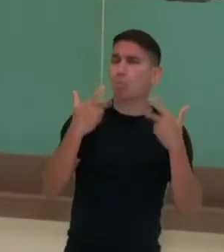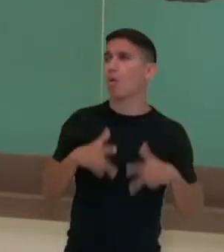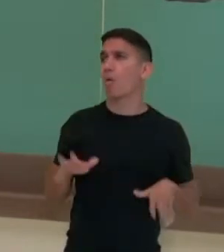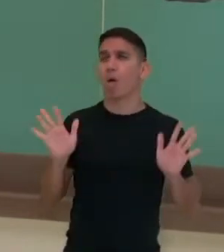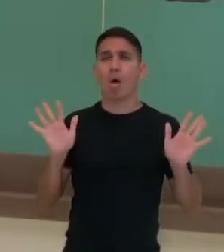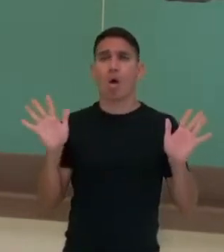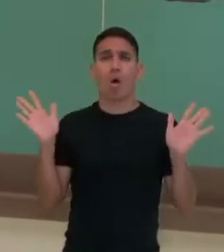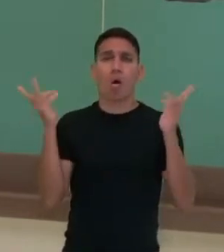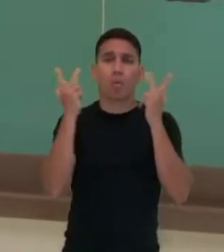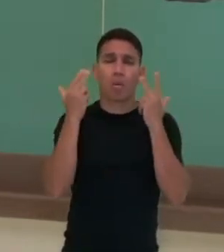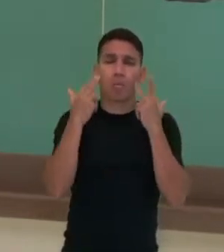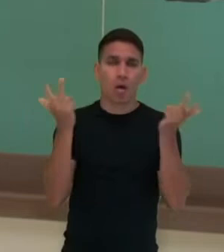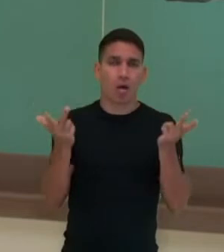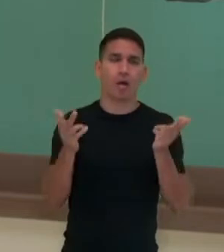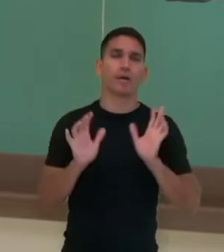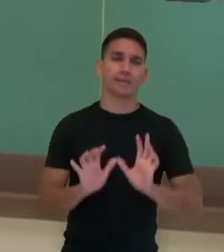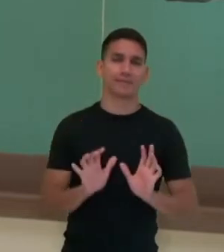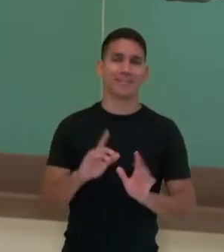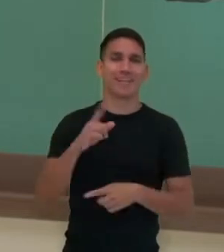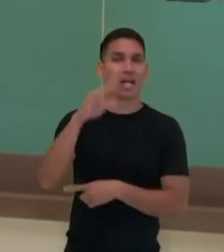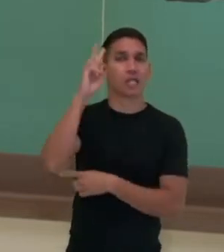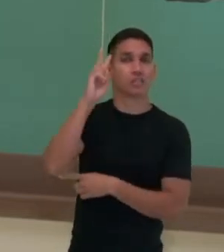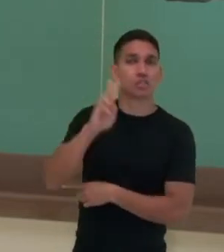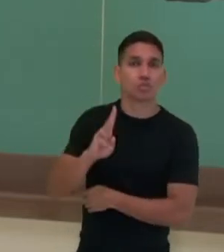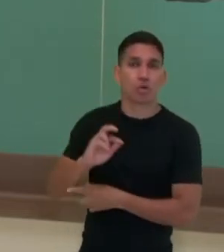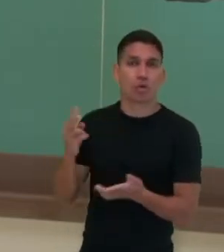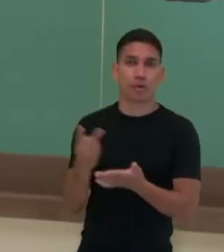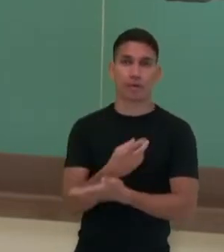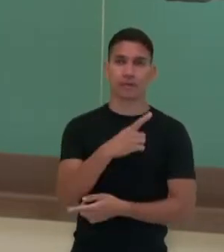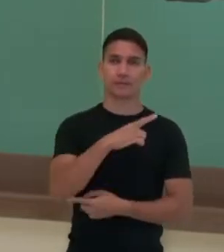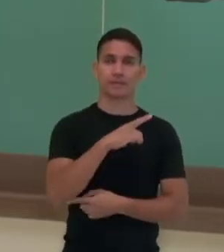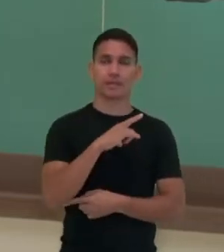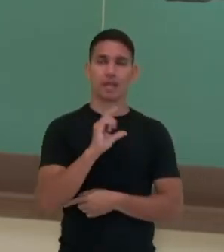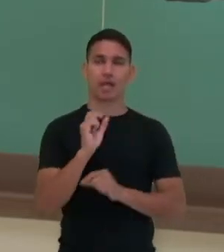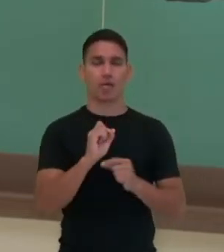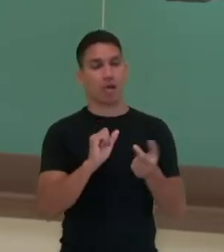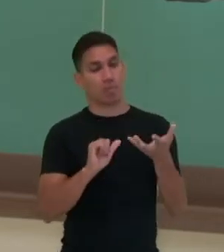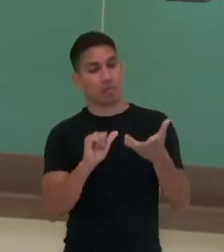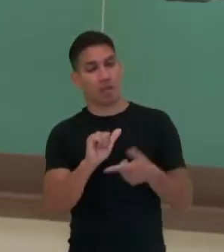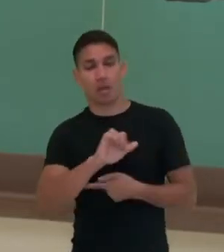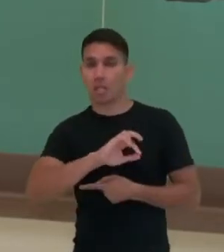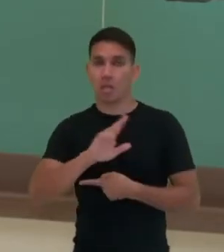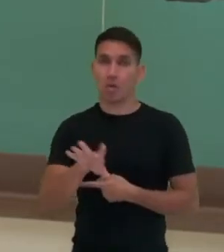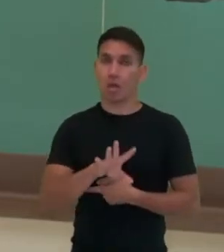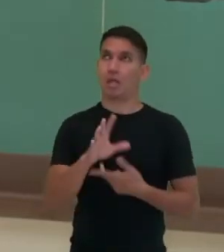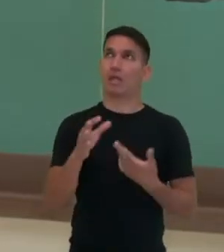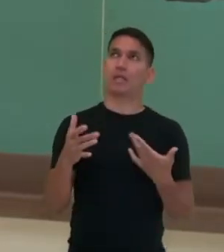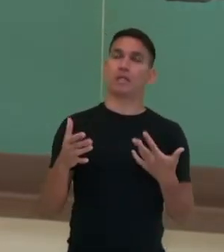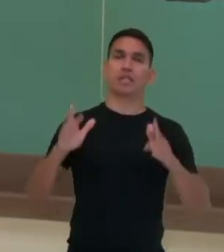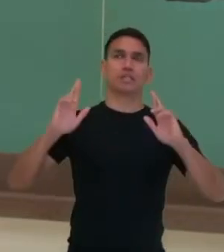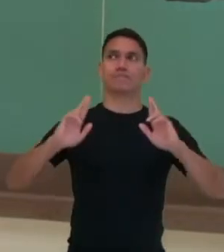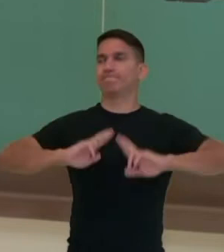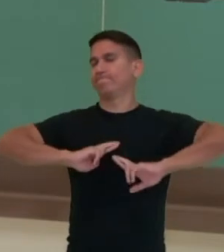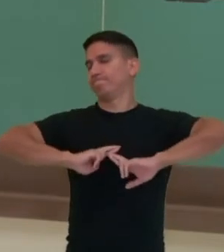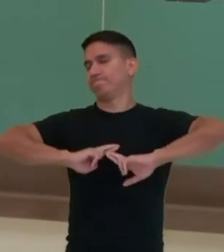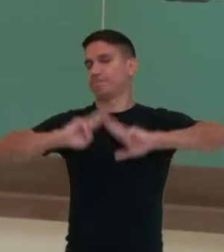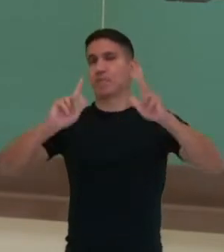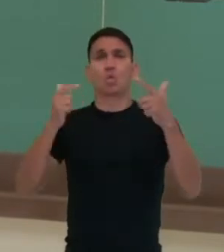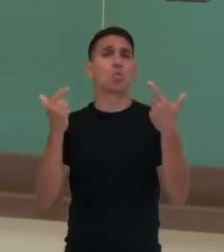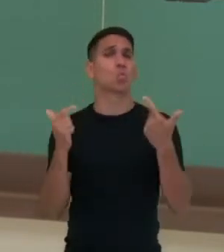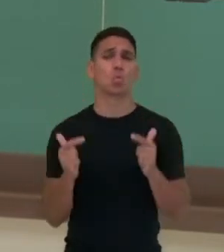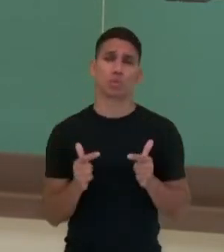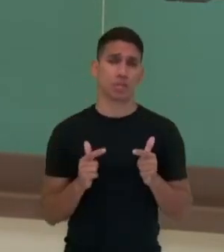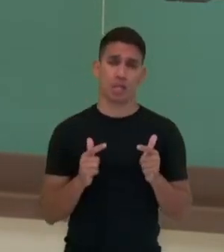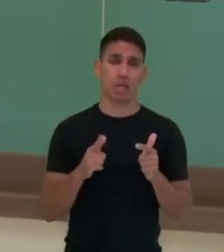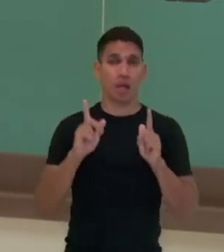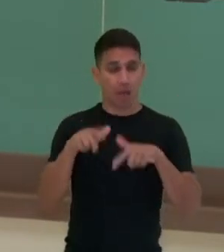prático, né? Então, essas histórias são coisas que não têm um elemento tão diferente, tão diverso do